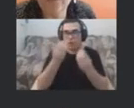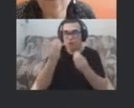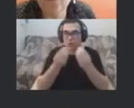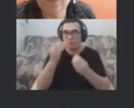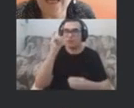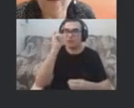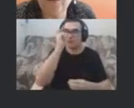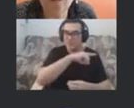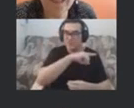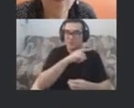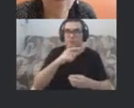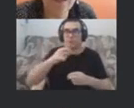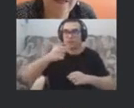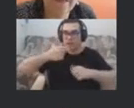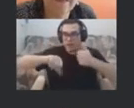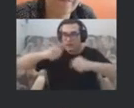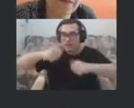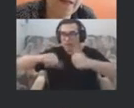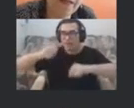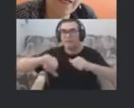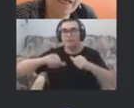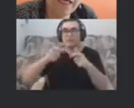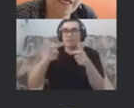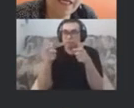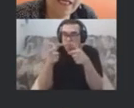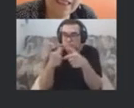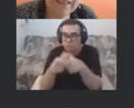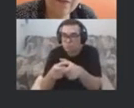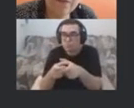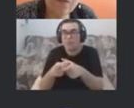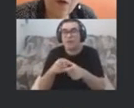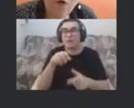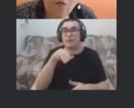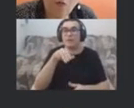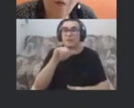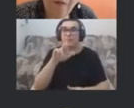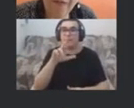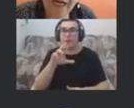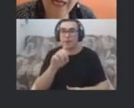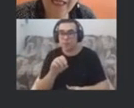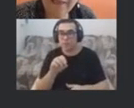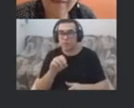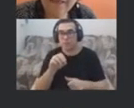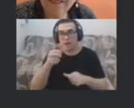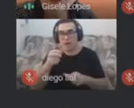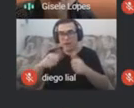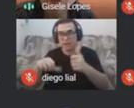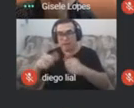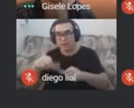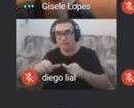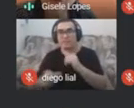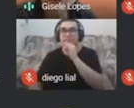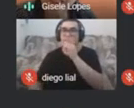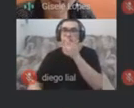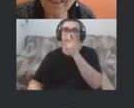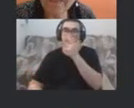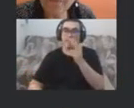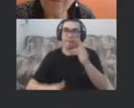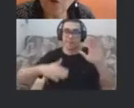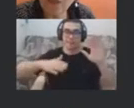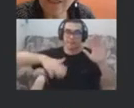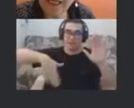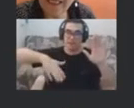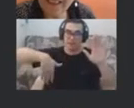nesse nível, né, nível de traço, ou microanálise. Então, seria como uma praia de 1 quilômetro